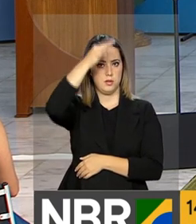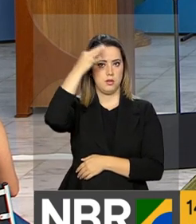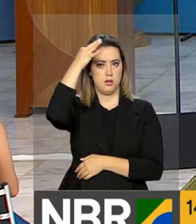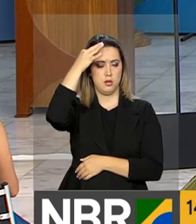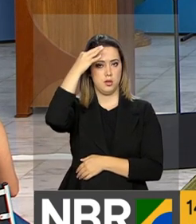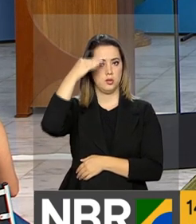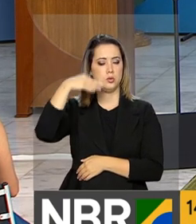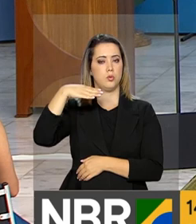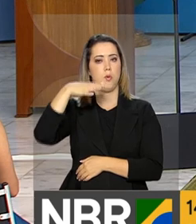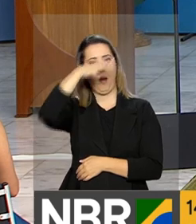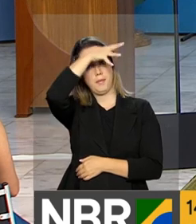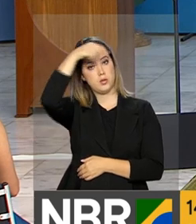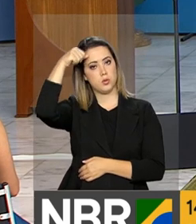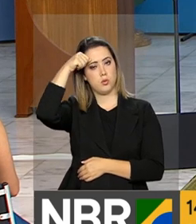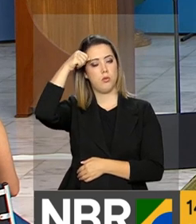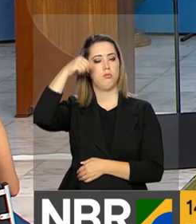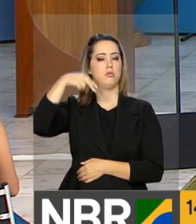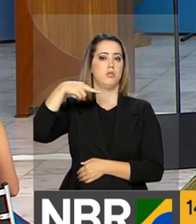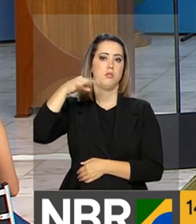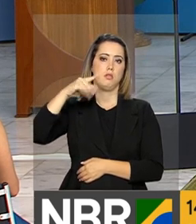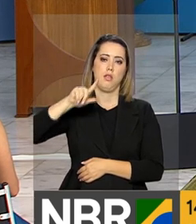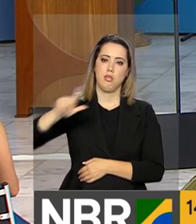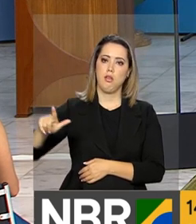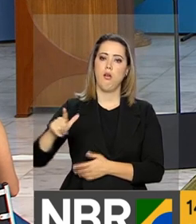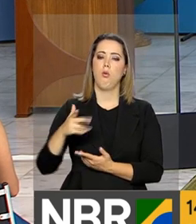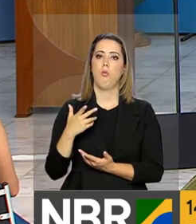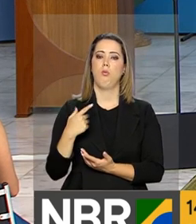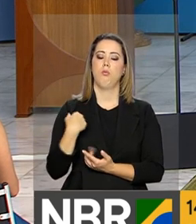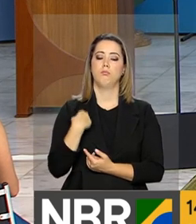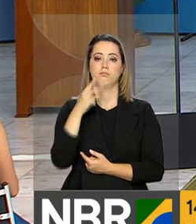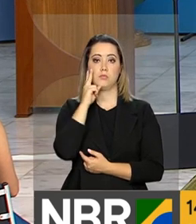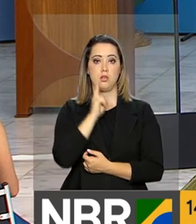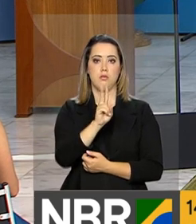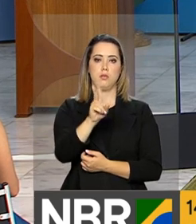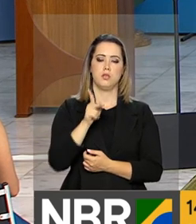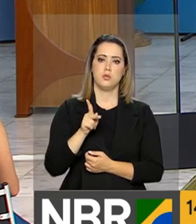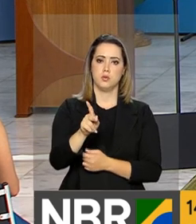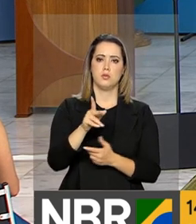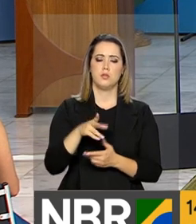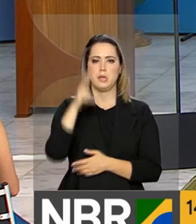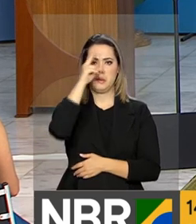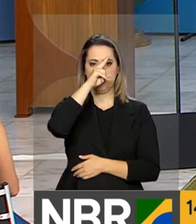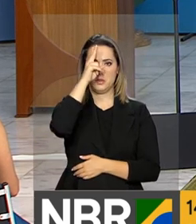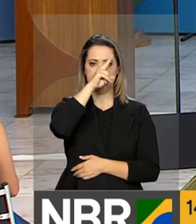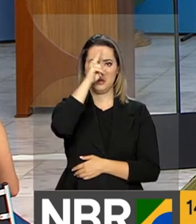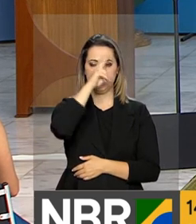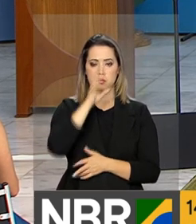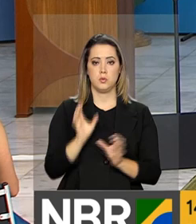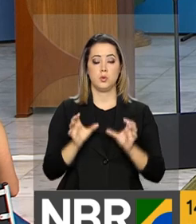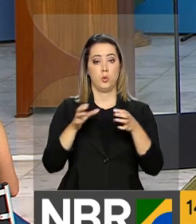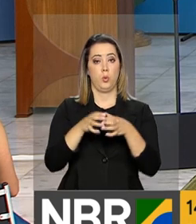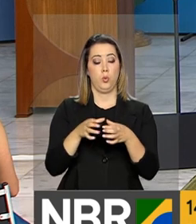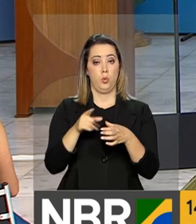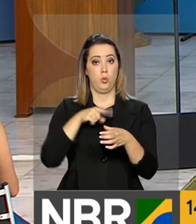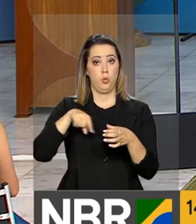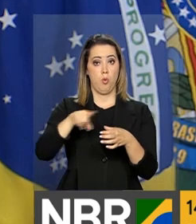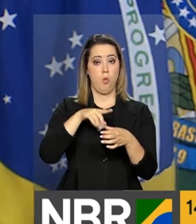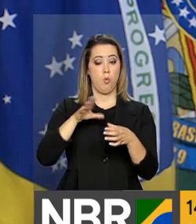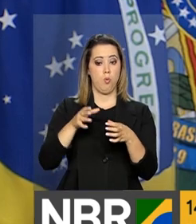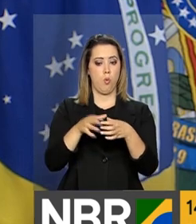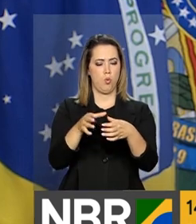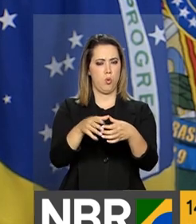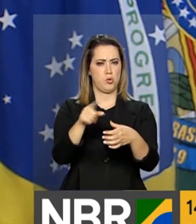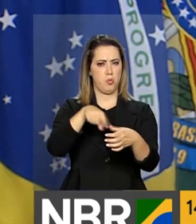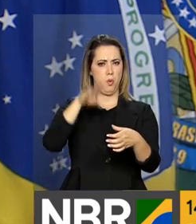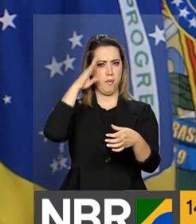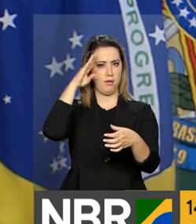estados brasileiros. E me apraz muito lembrar e relembrar que quando as Forças Armadas chegam nesses